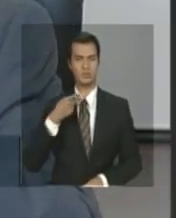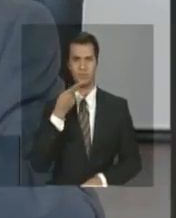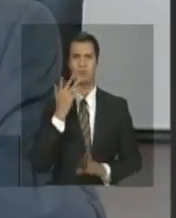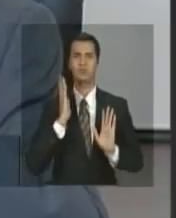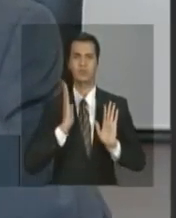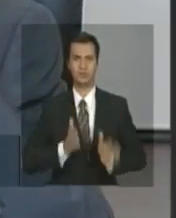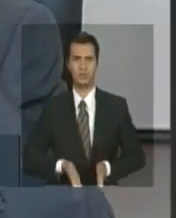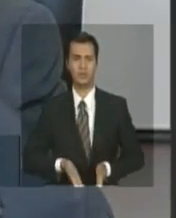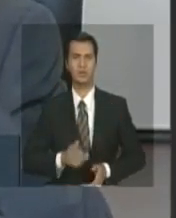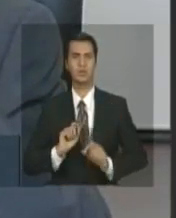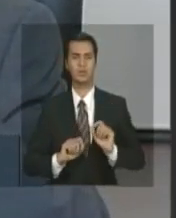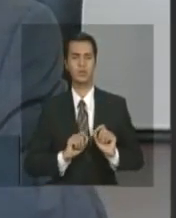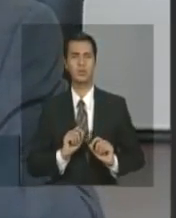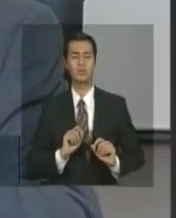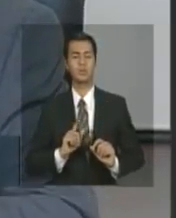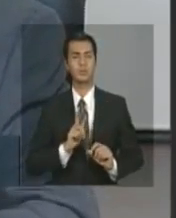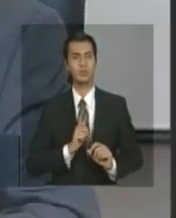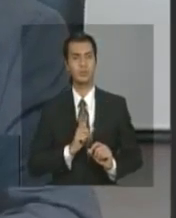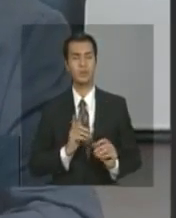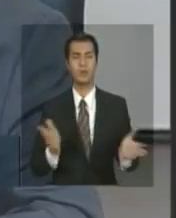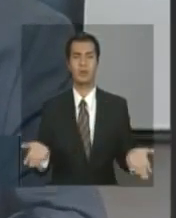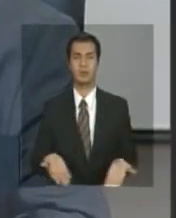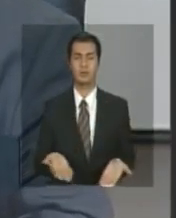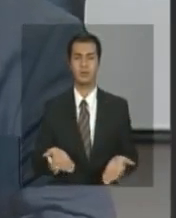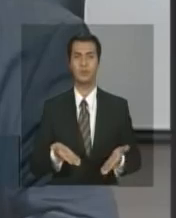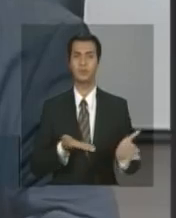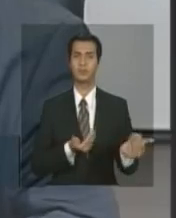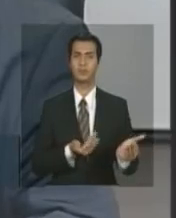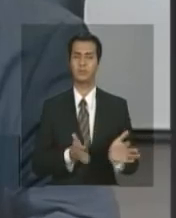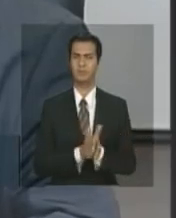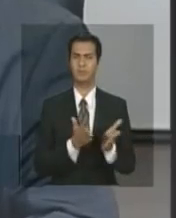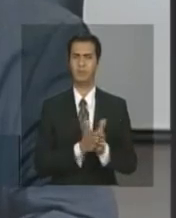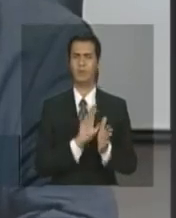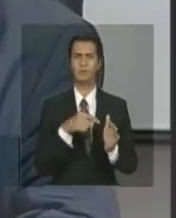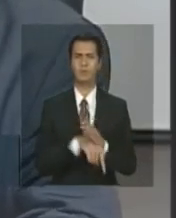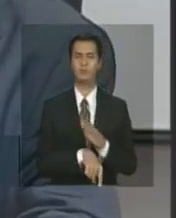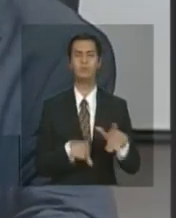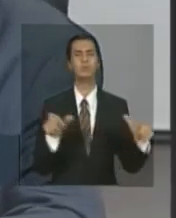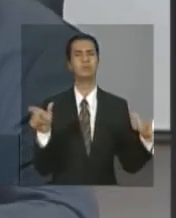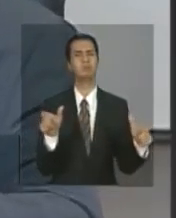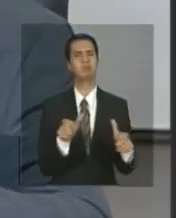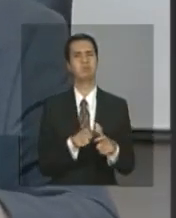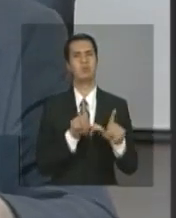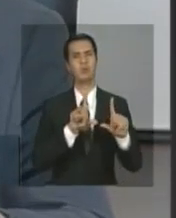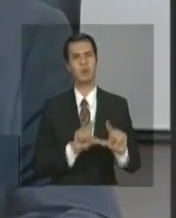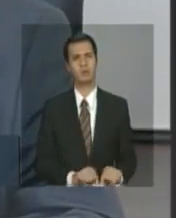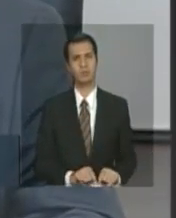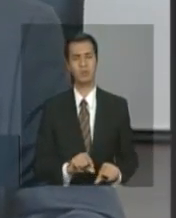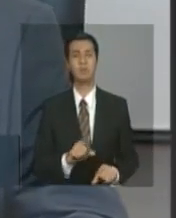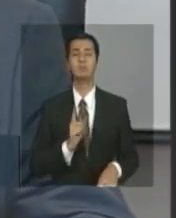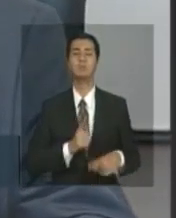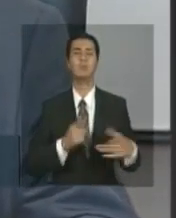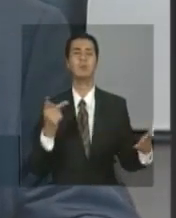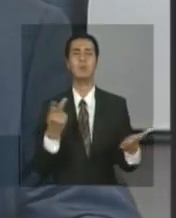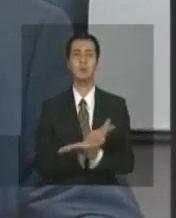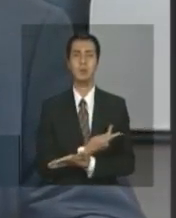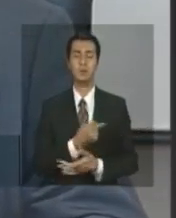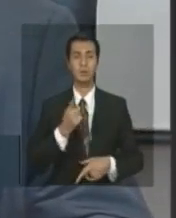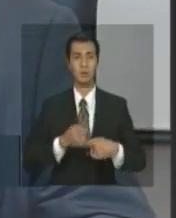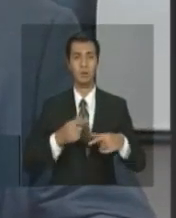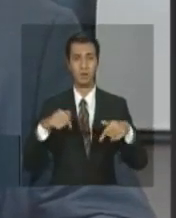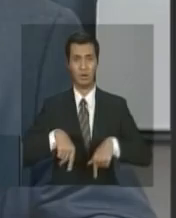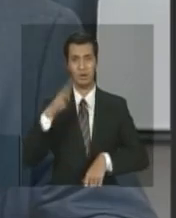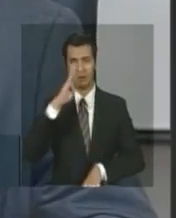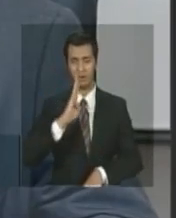queda. Estamos numa fase de decréscimo. Por que que isso está acontecendo? Está acontecendo porque, na verdade, nós temos um